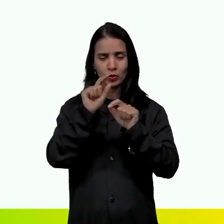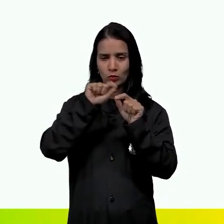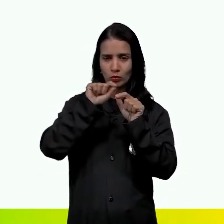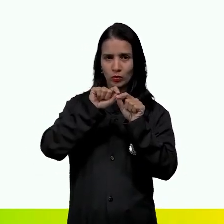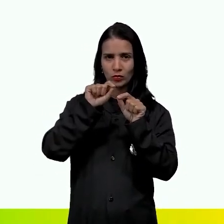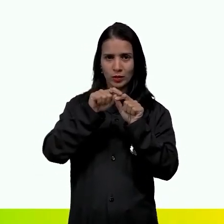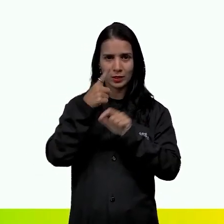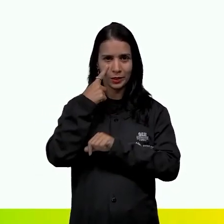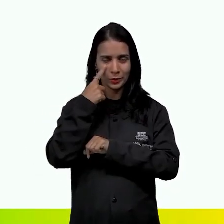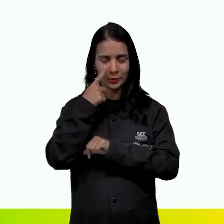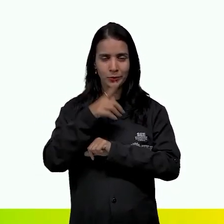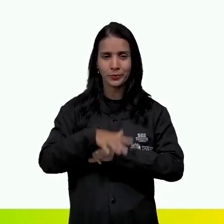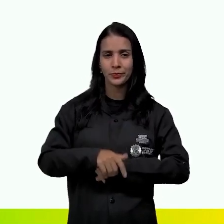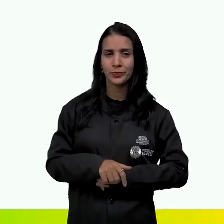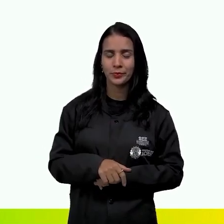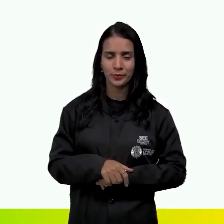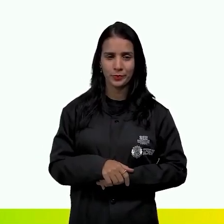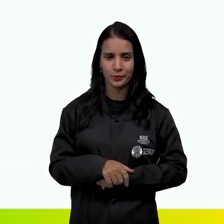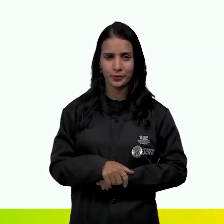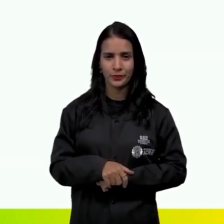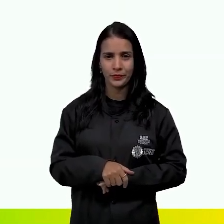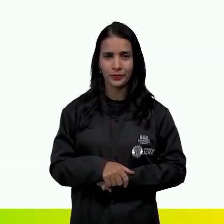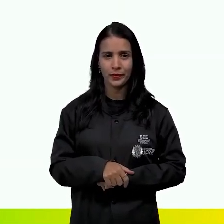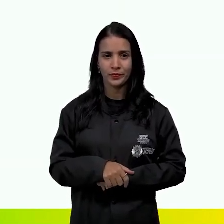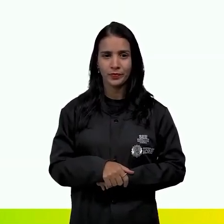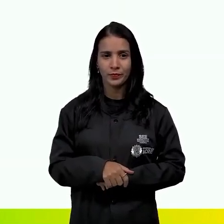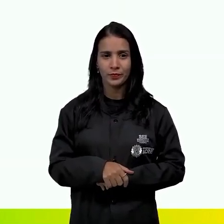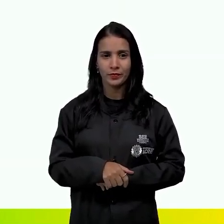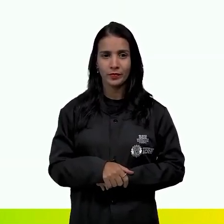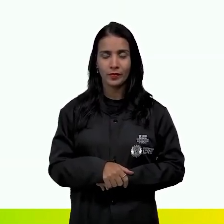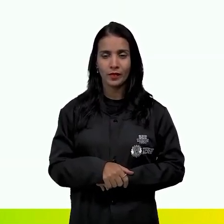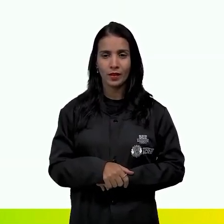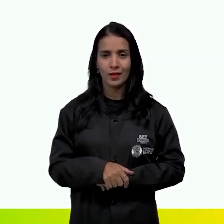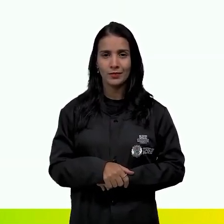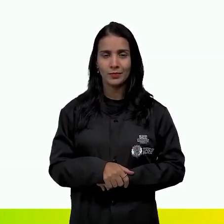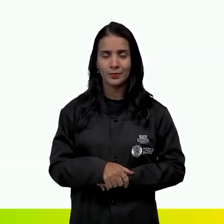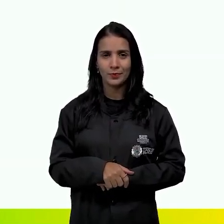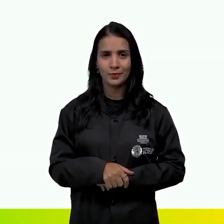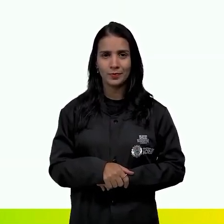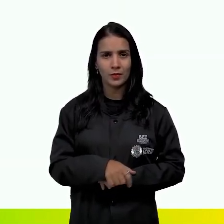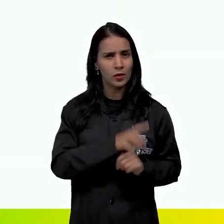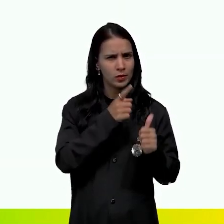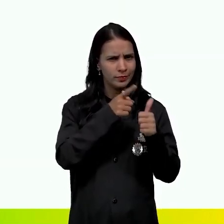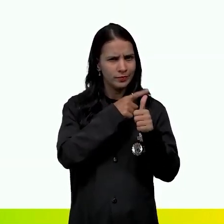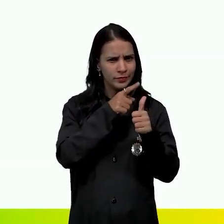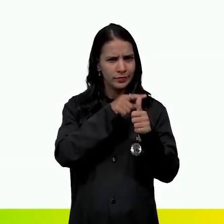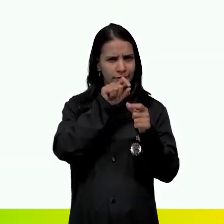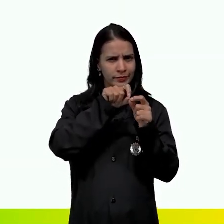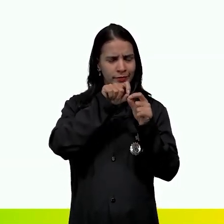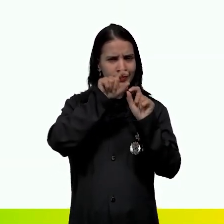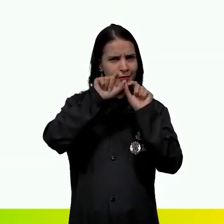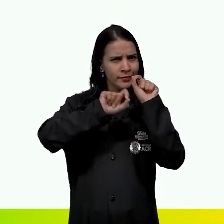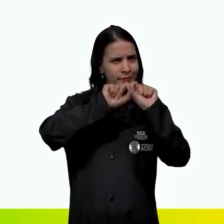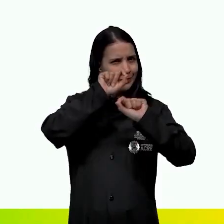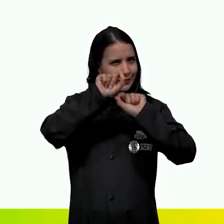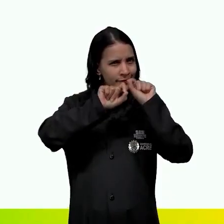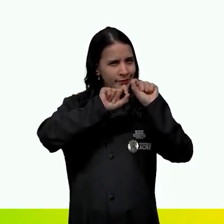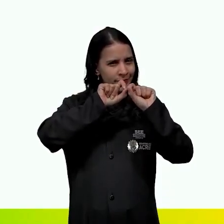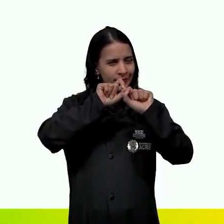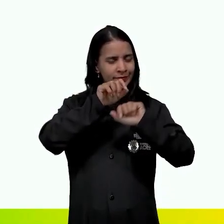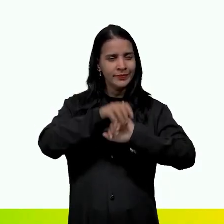conversarmos para ver o que está acontecendo aí. Ok. A primeira coisa que eu vou fazer, além